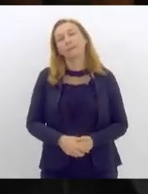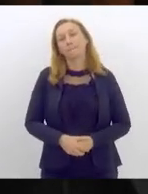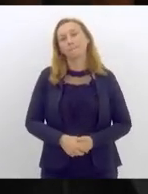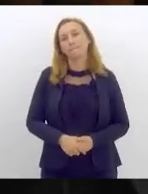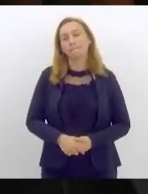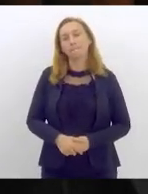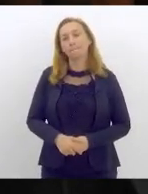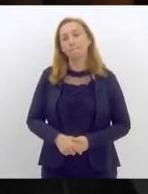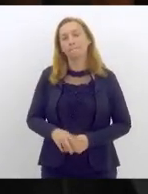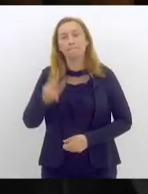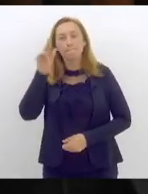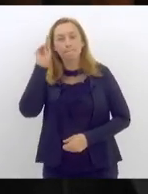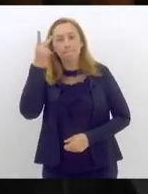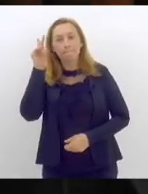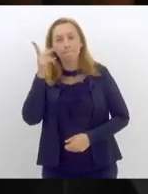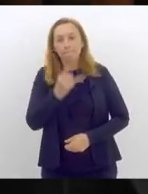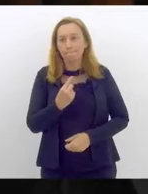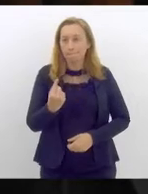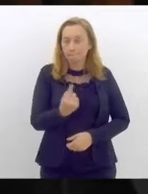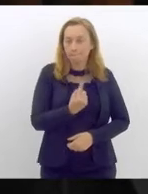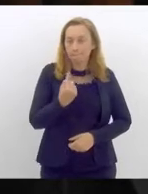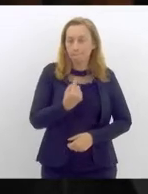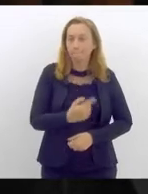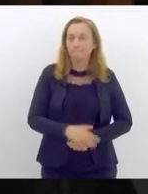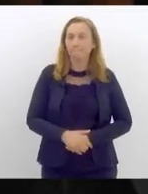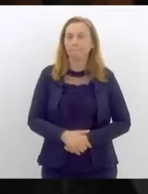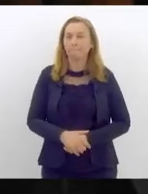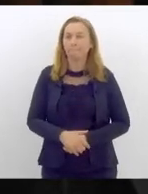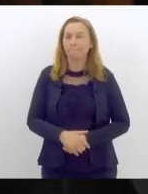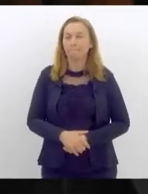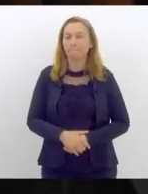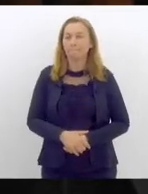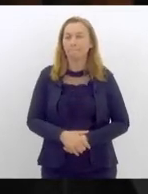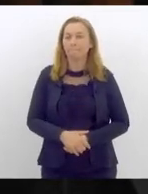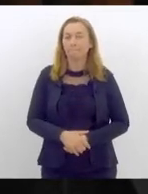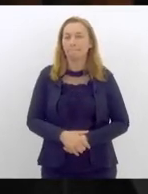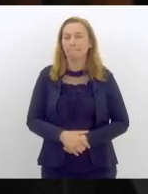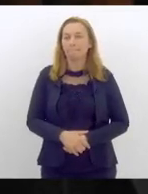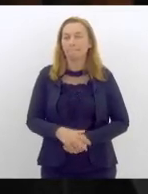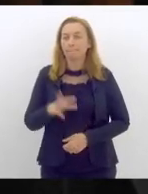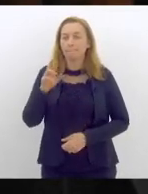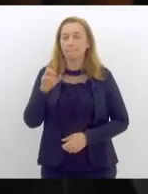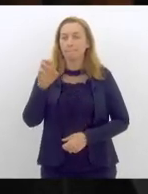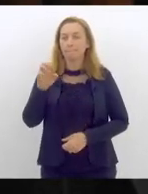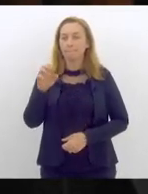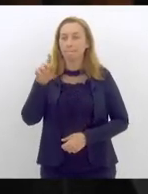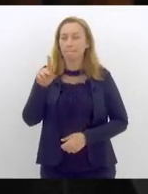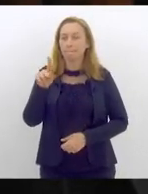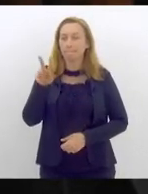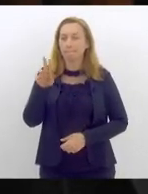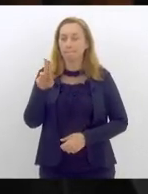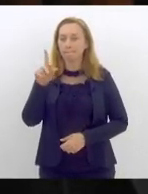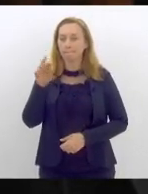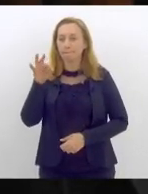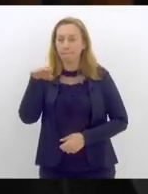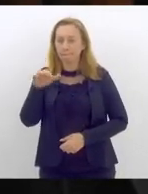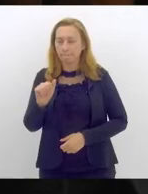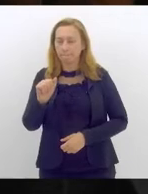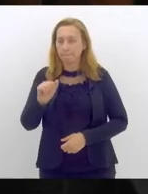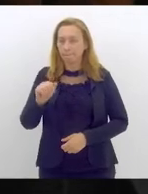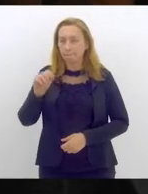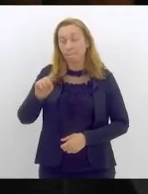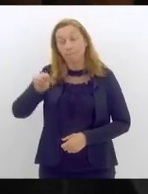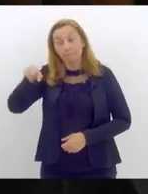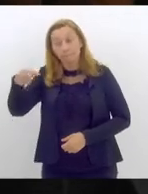a história nossa da nossa República principalmente depois da